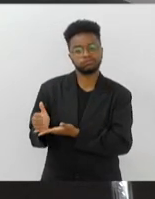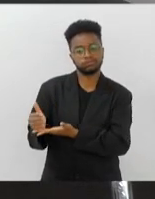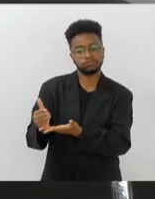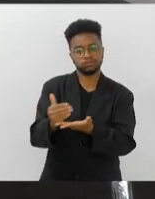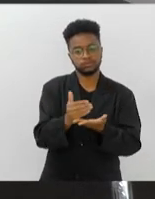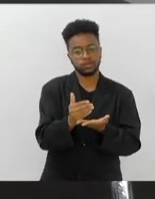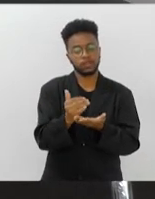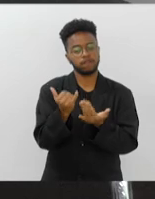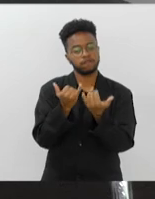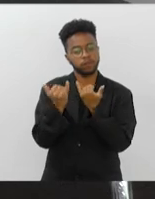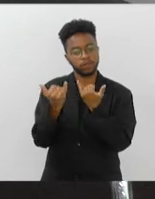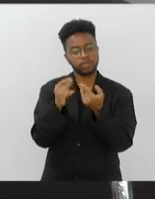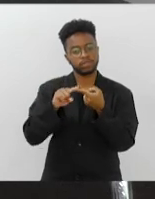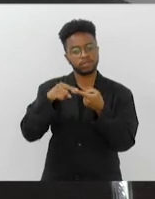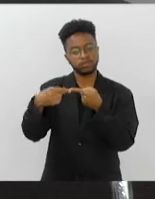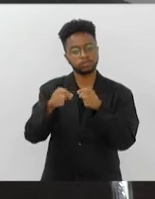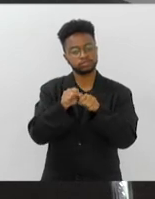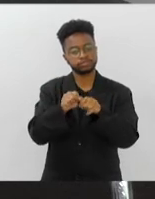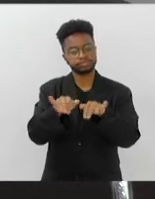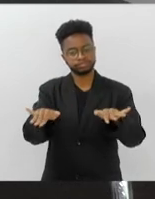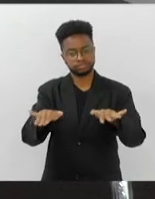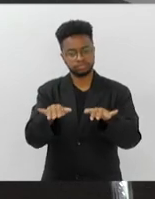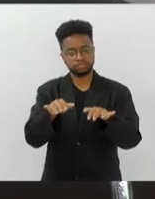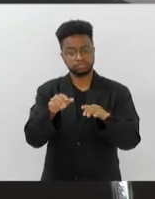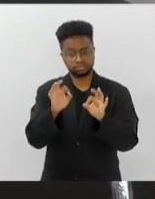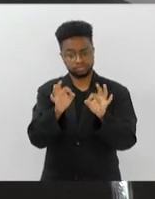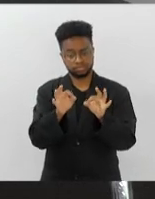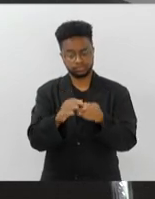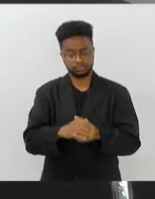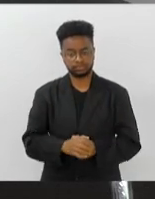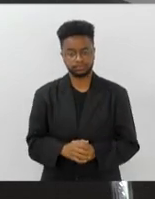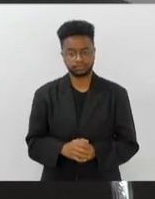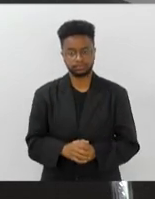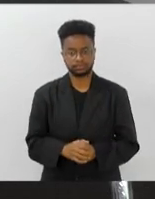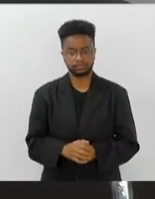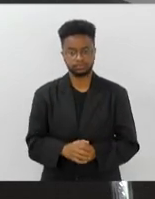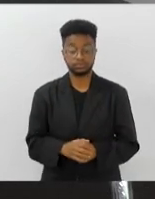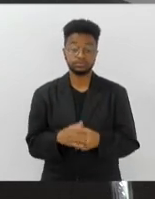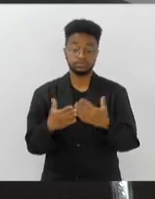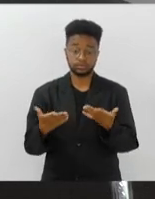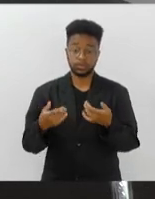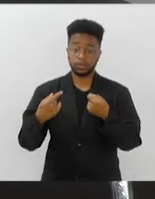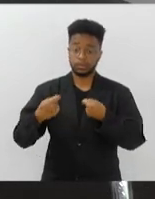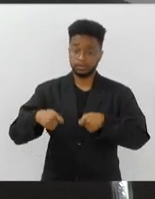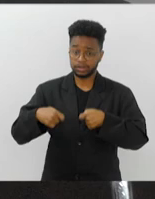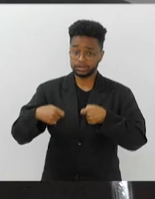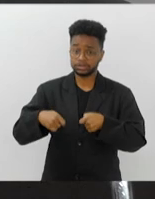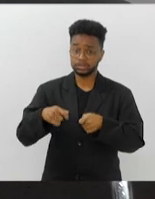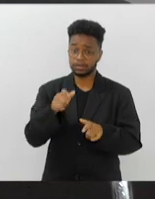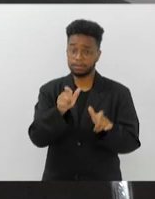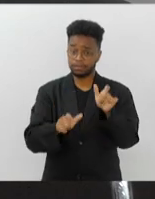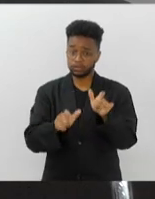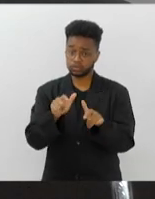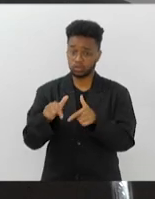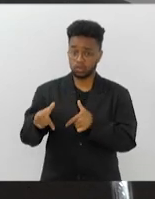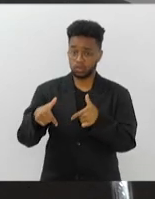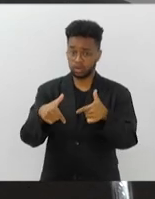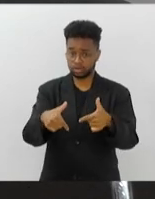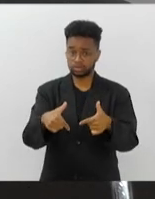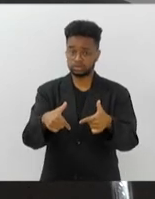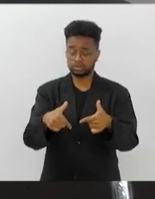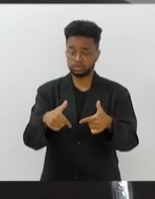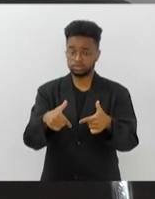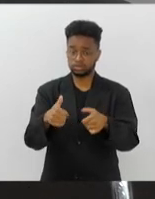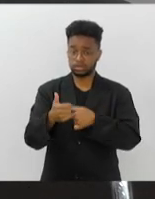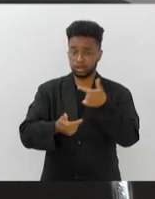dados, depois divulga, imprime, etc, etc. Precisa de gente para operar esse